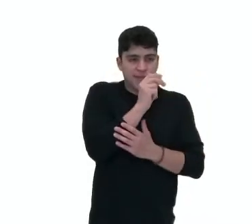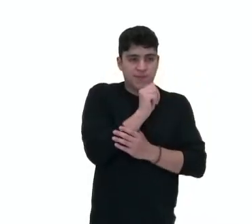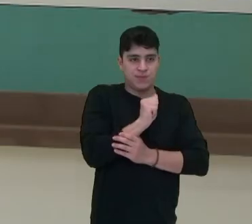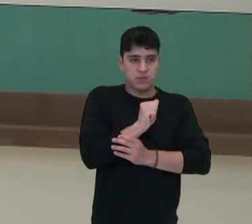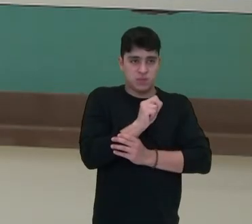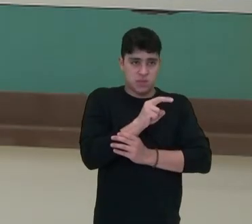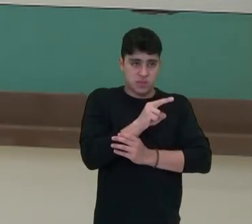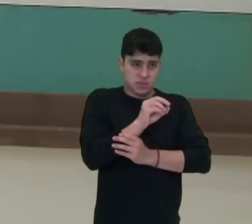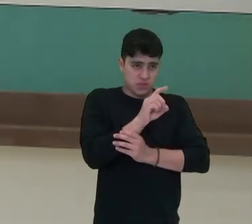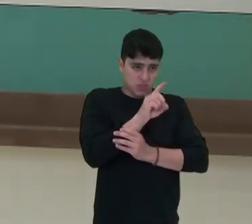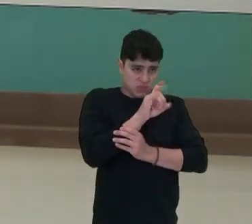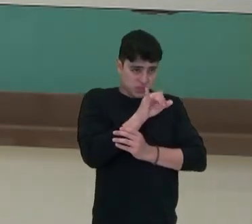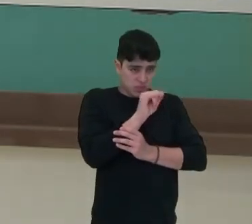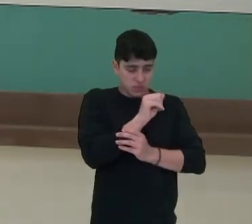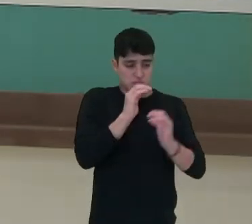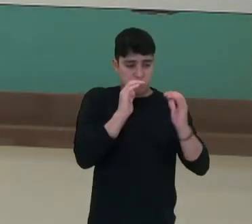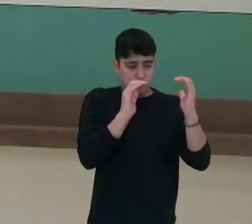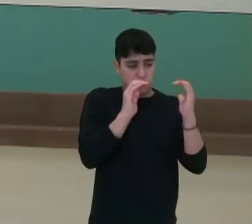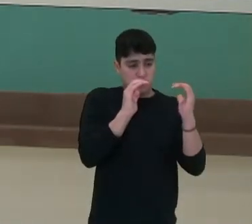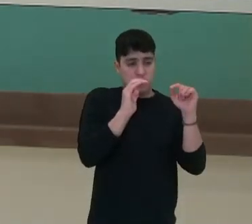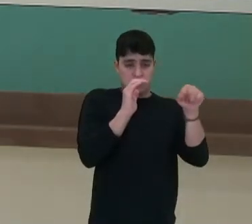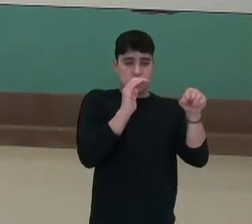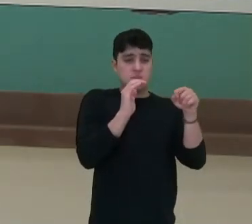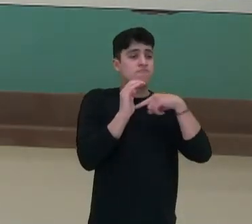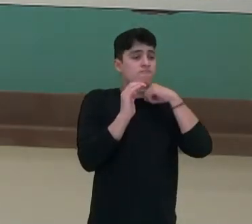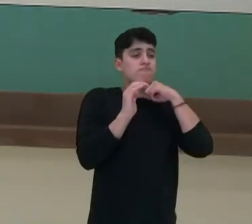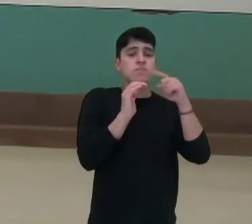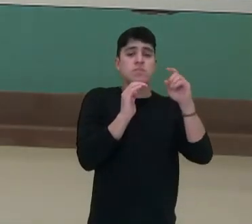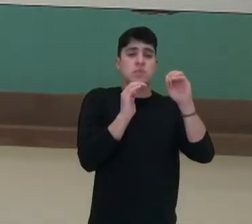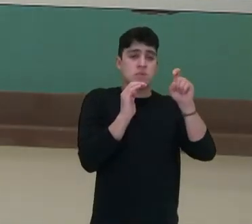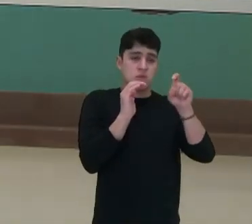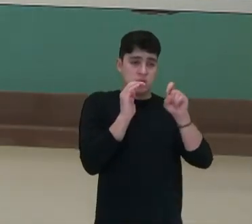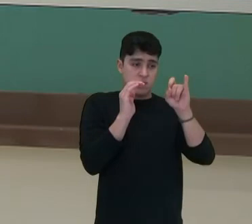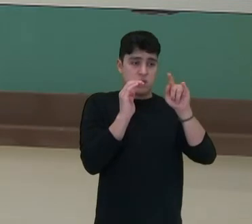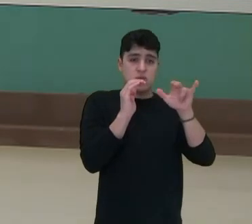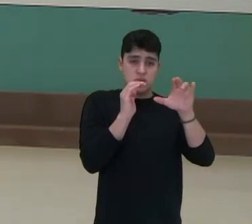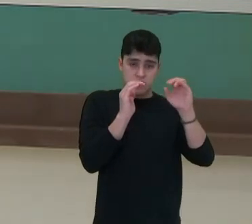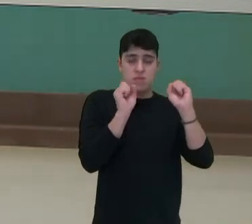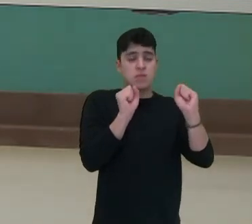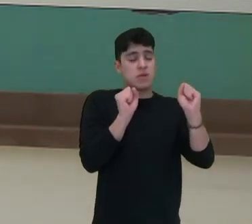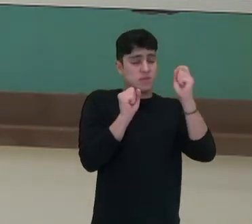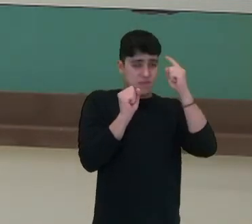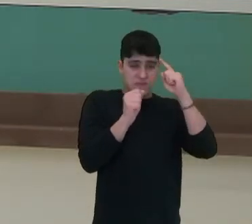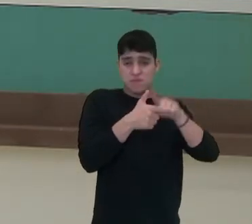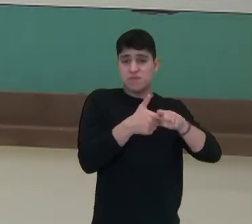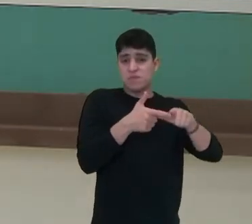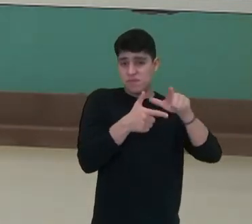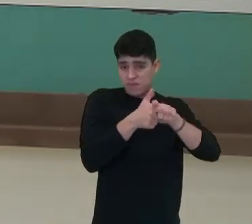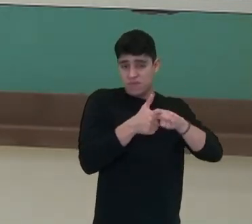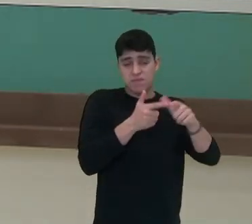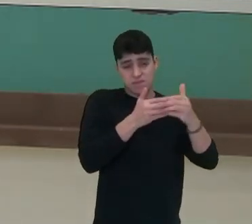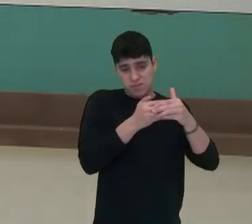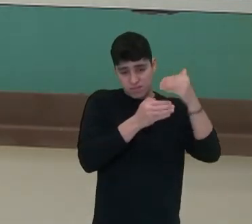anóxia. Essa região do cérebro não vai ser oxigenada e essa pessoa pode ter problemas,